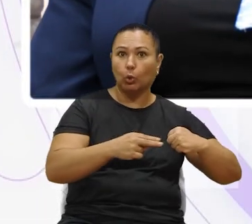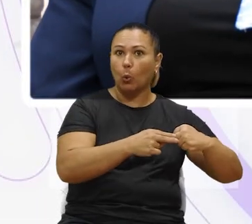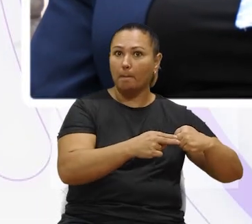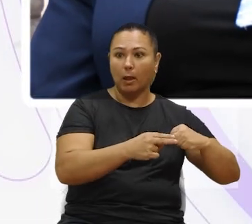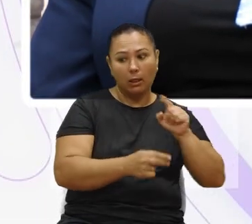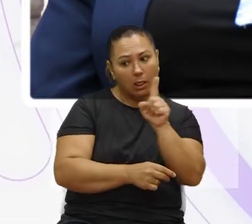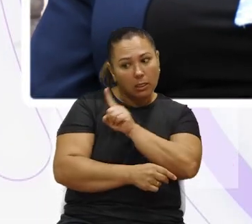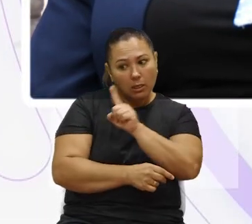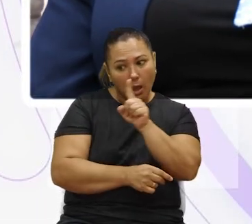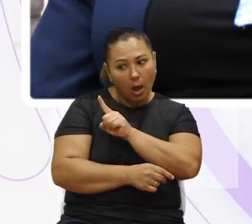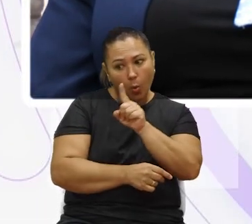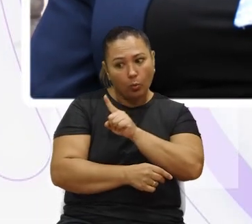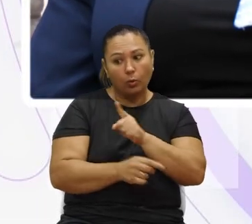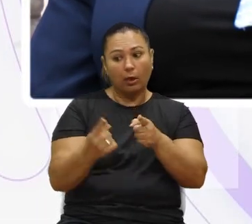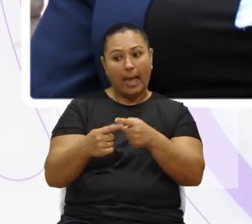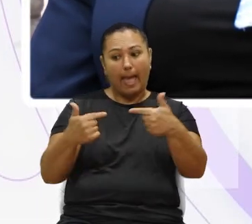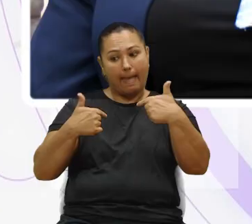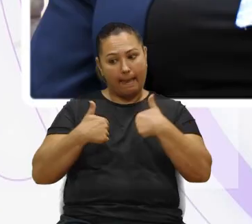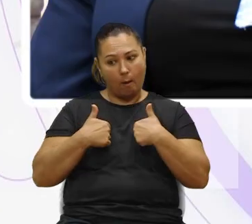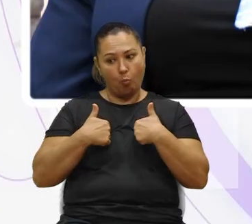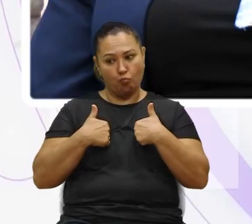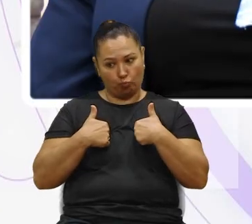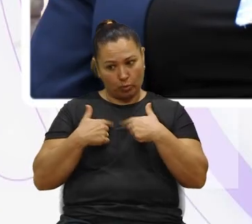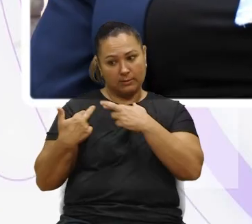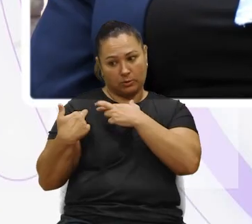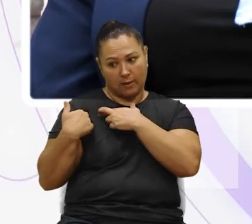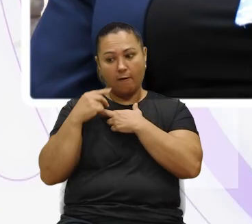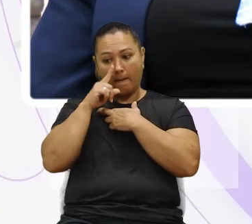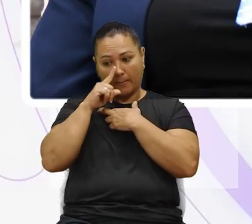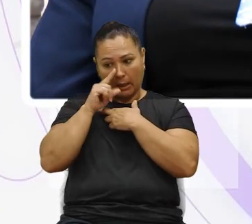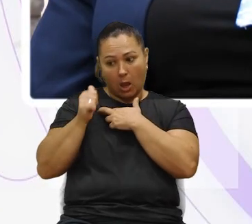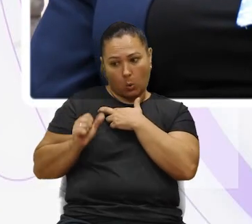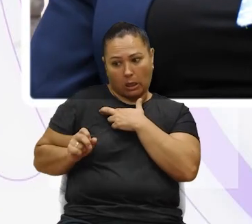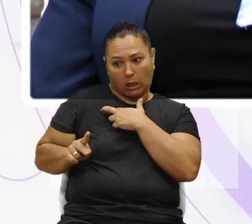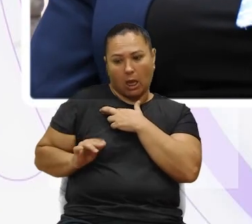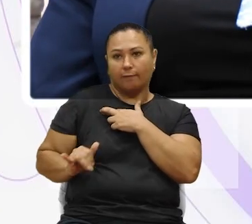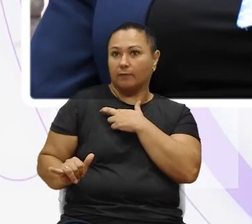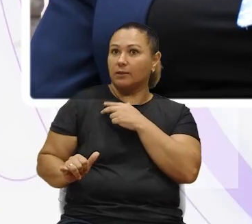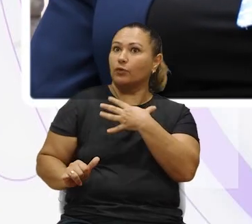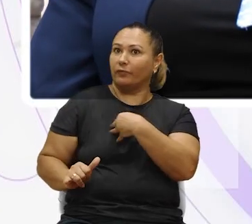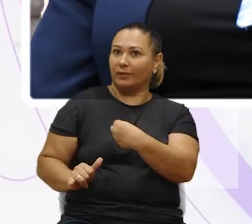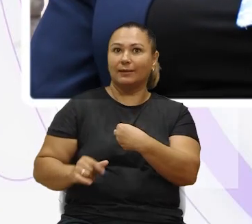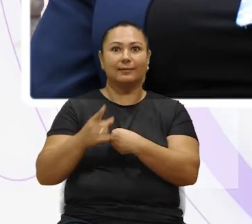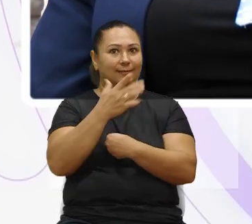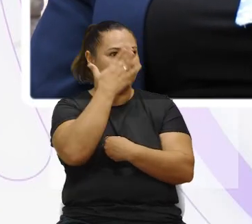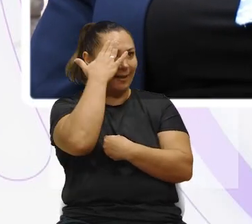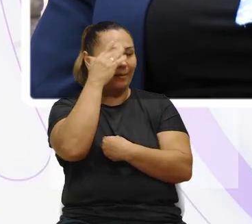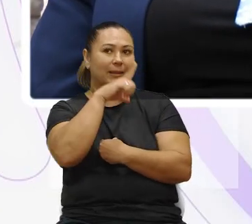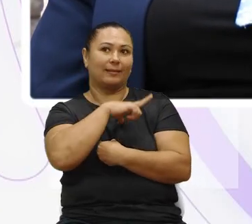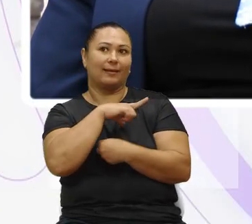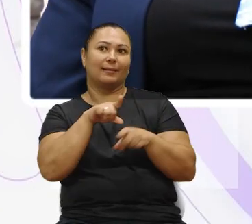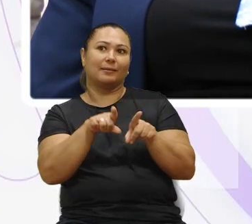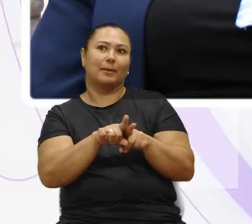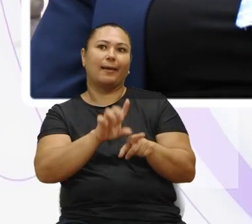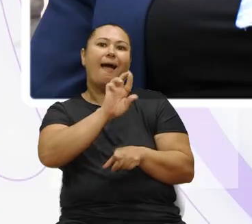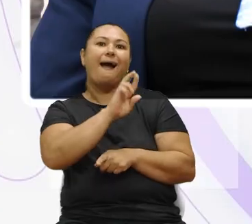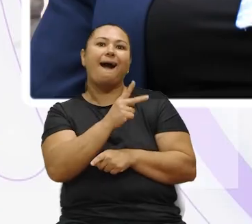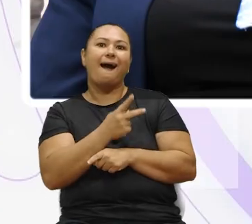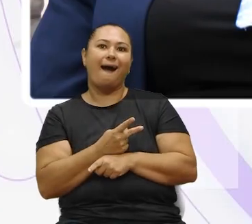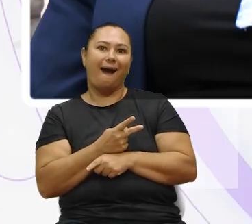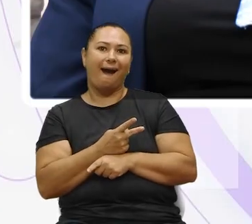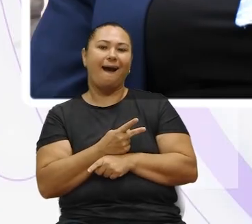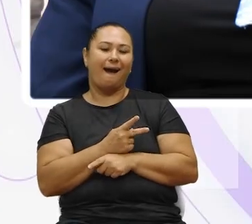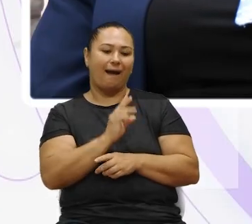na tomada e nem no tablet. Quem faz isso sou eu, a mamãe. A gente sabe que há um exercício também